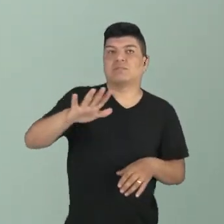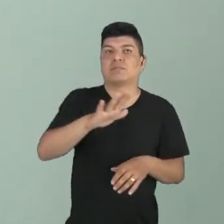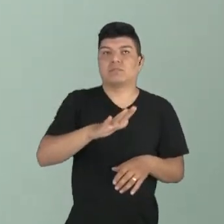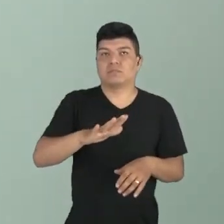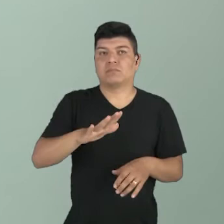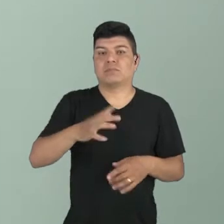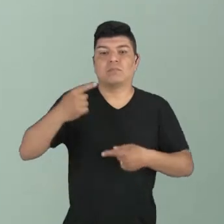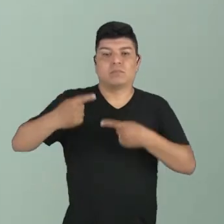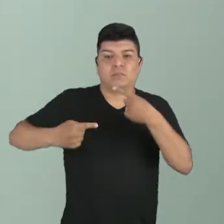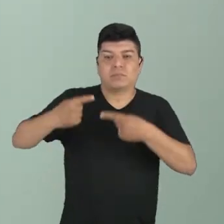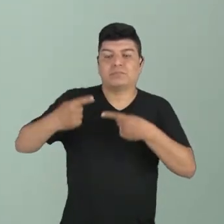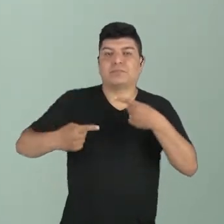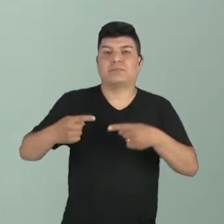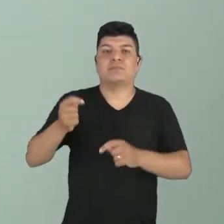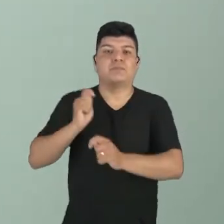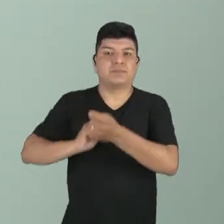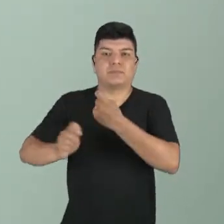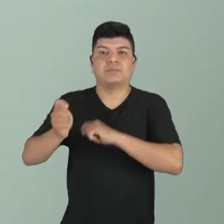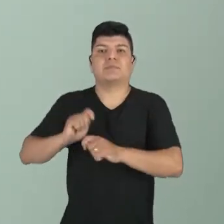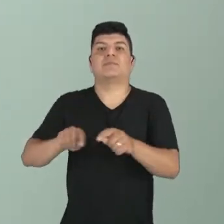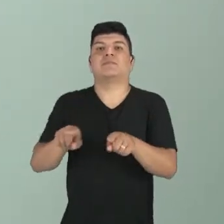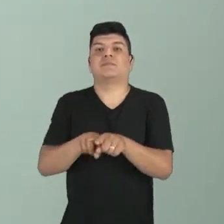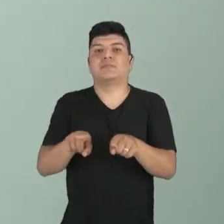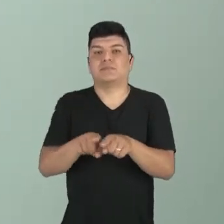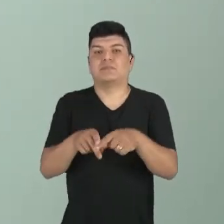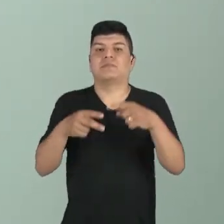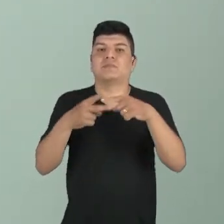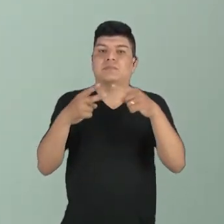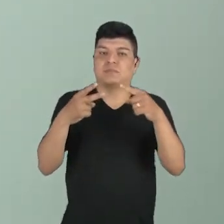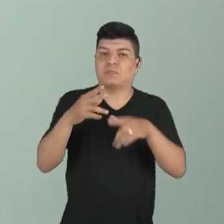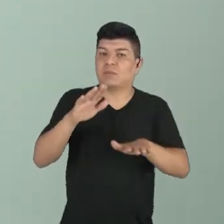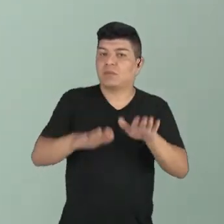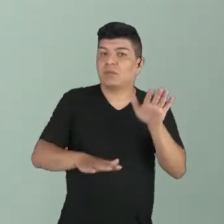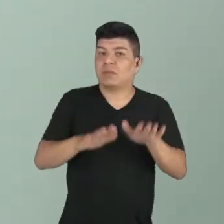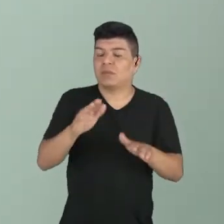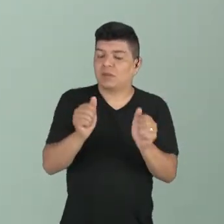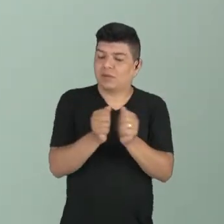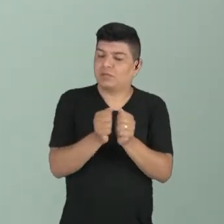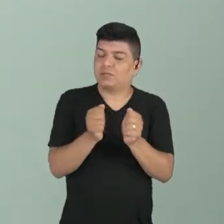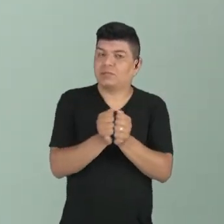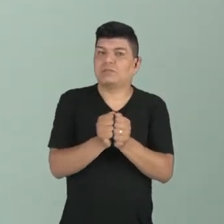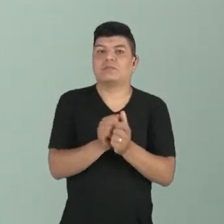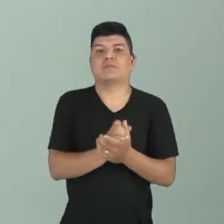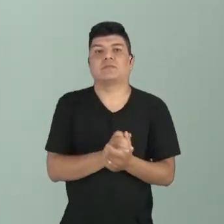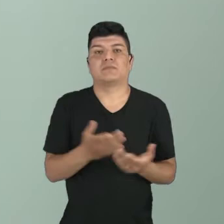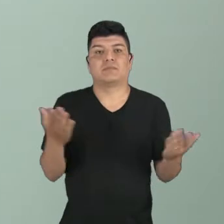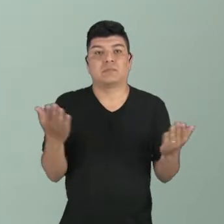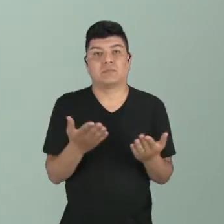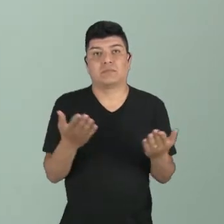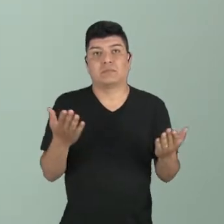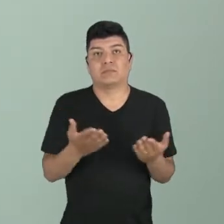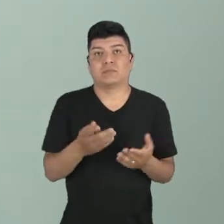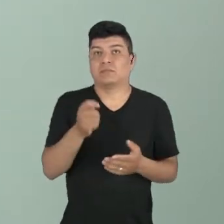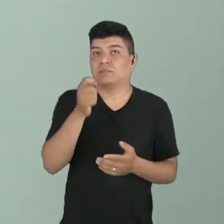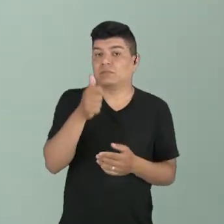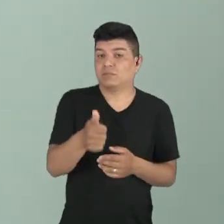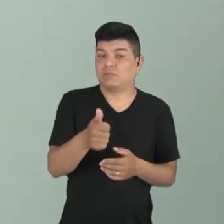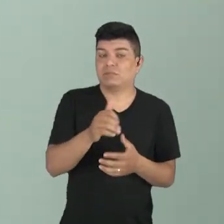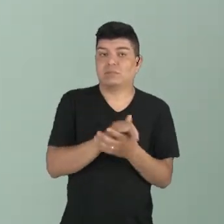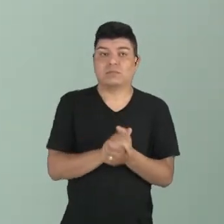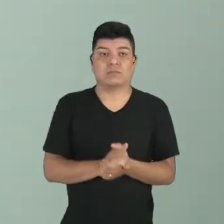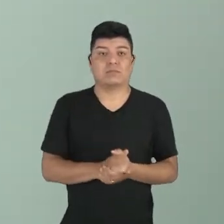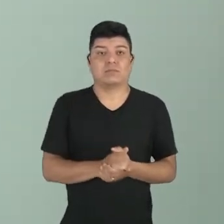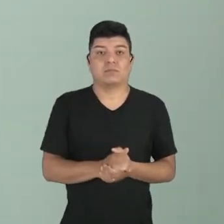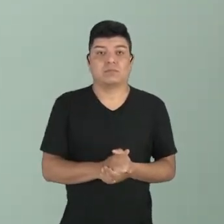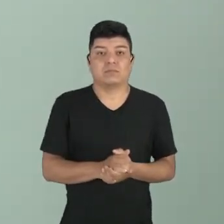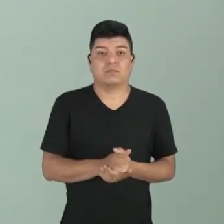geral político e também é conomico as duas coisas realmente andam juntos e hoje vamos dar um pouco